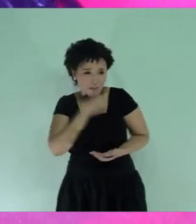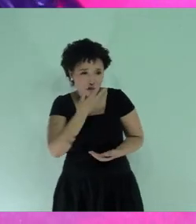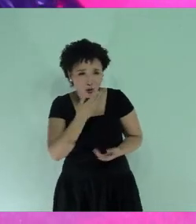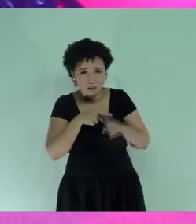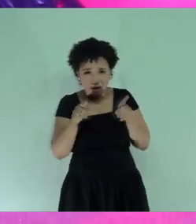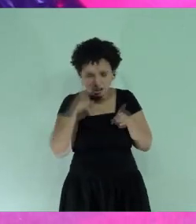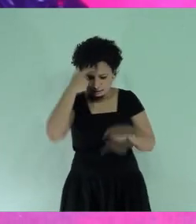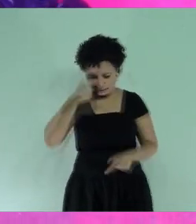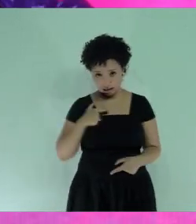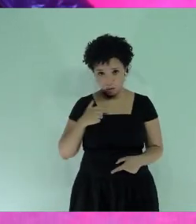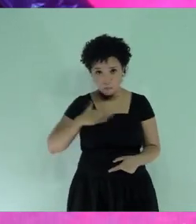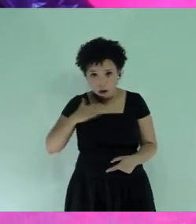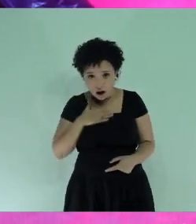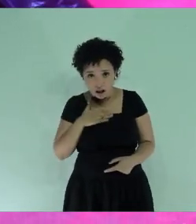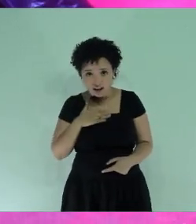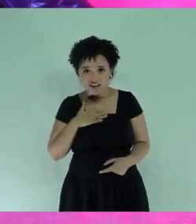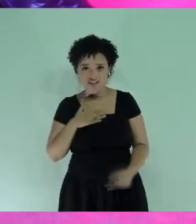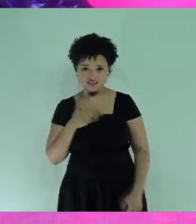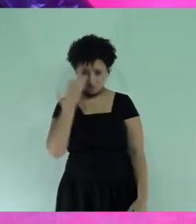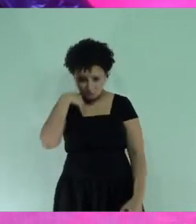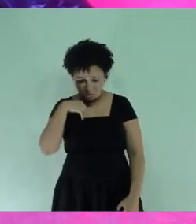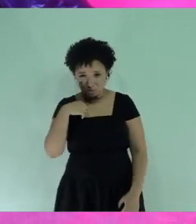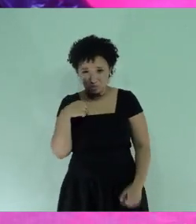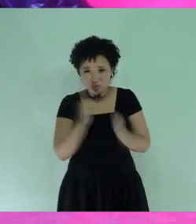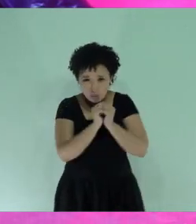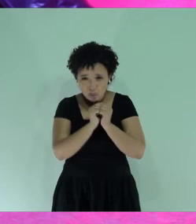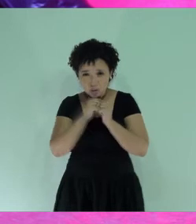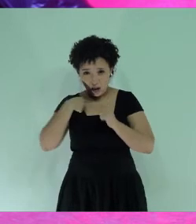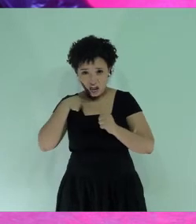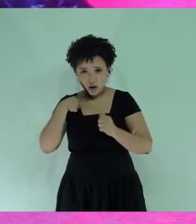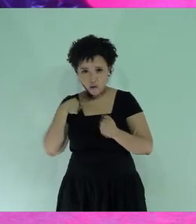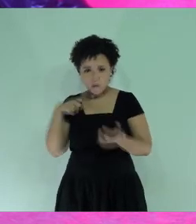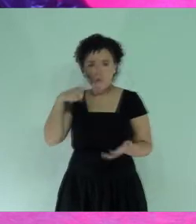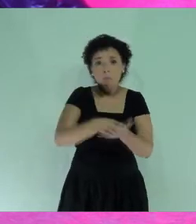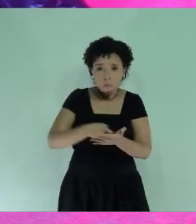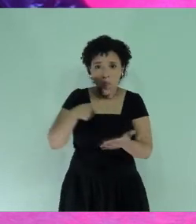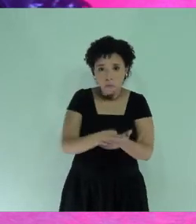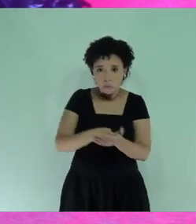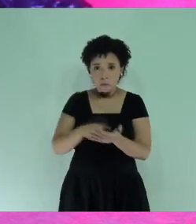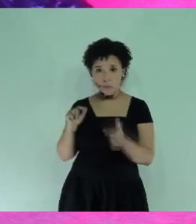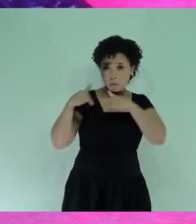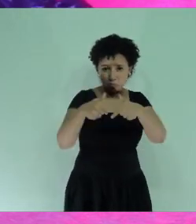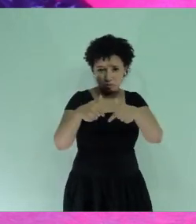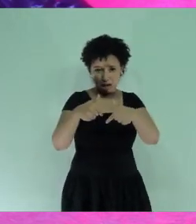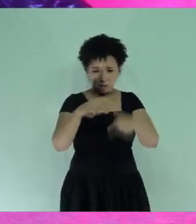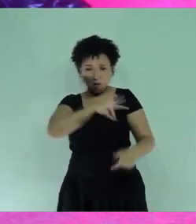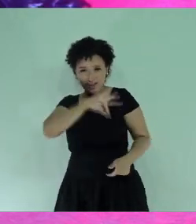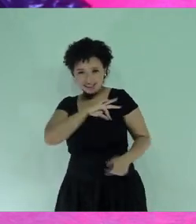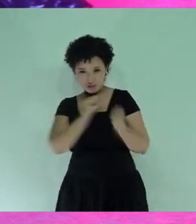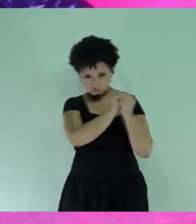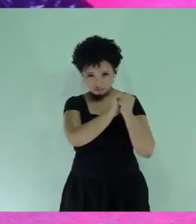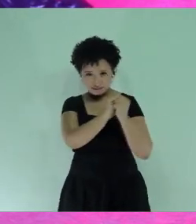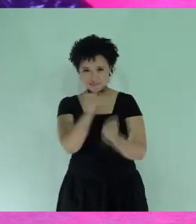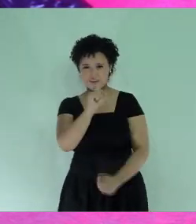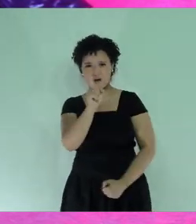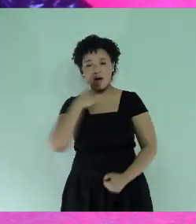Viver na minha pele ninguém quer. Machar eu não vou, e muito menos perto da polícia. Não me venha pedir